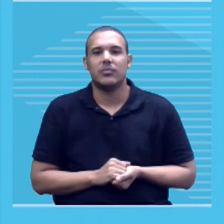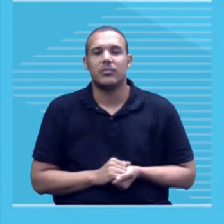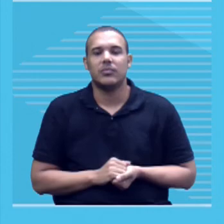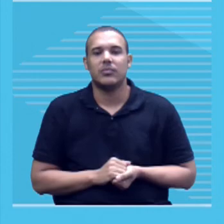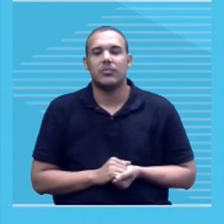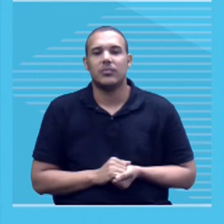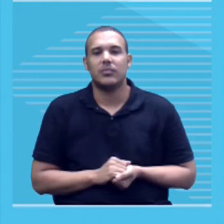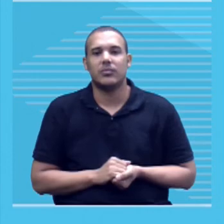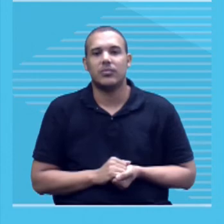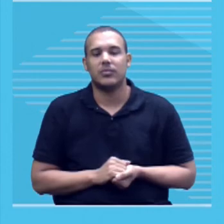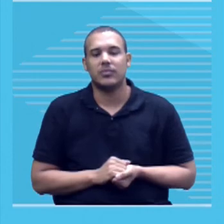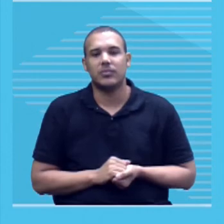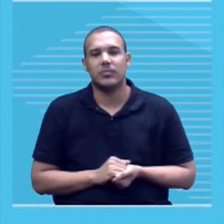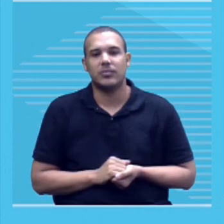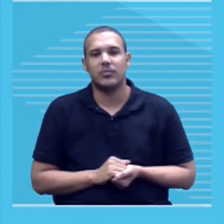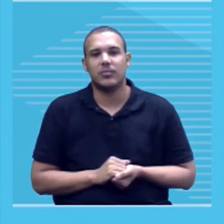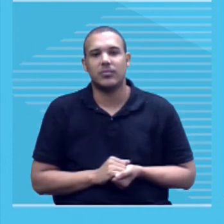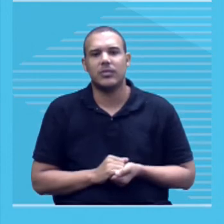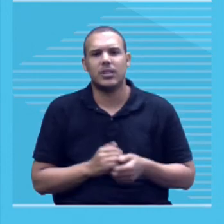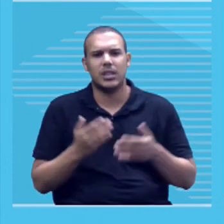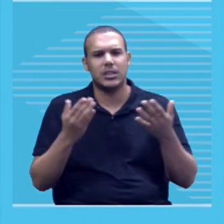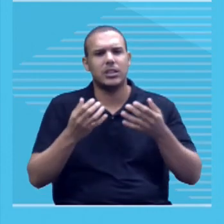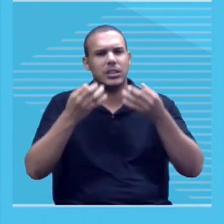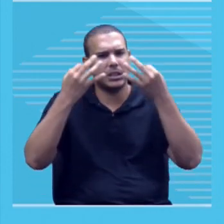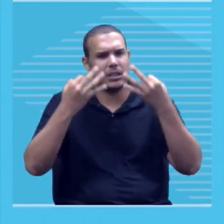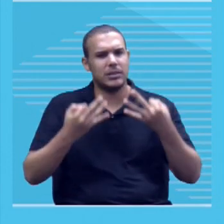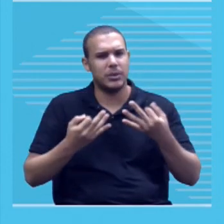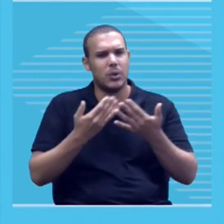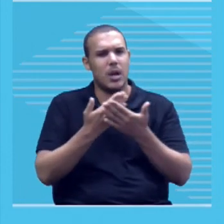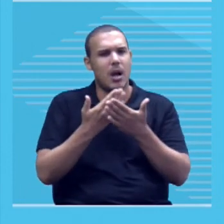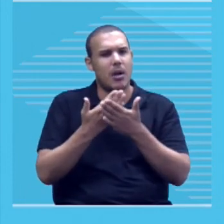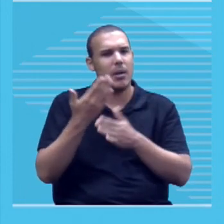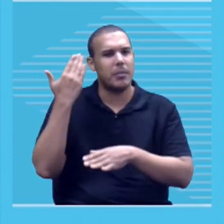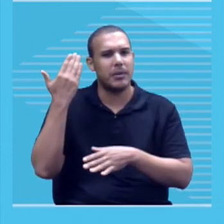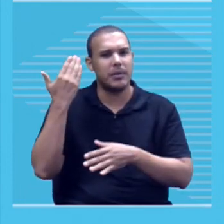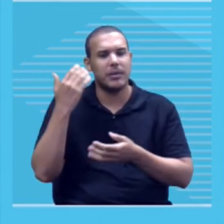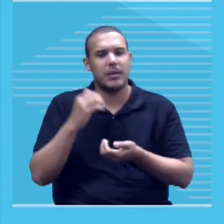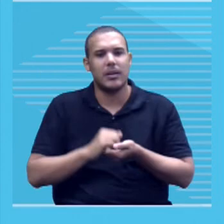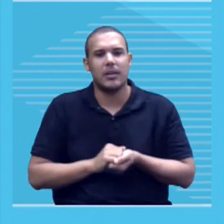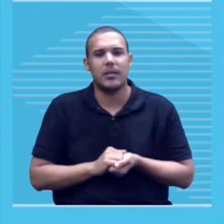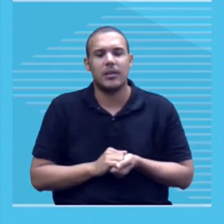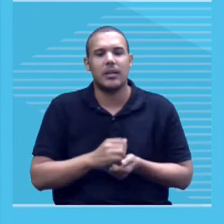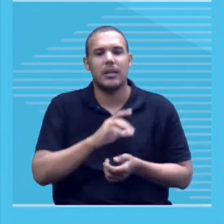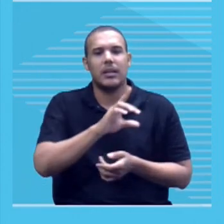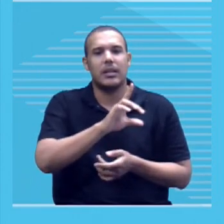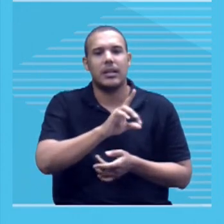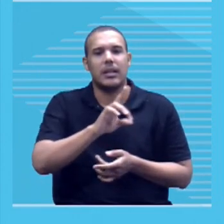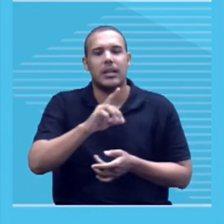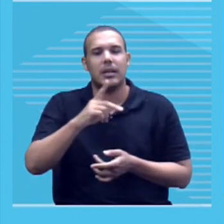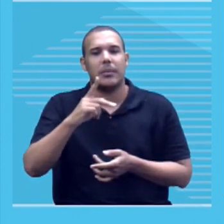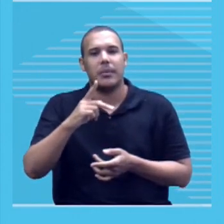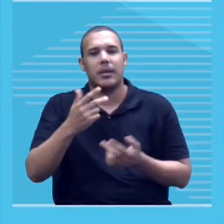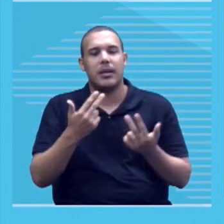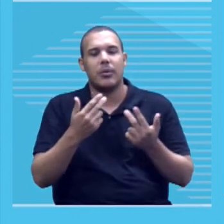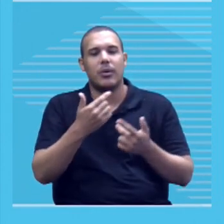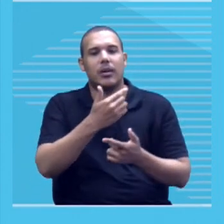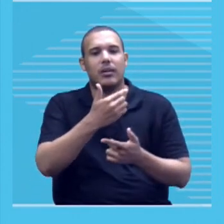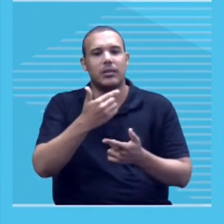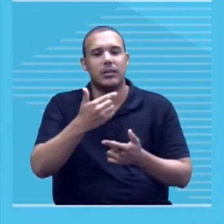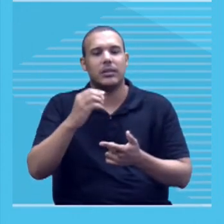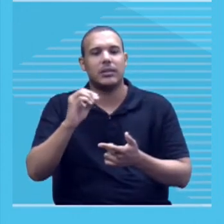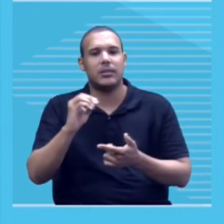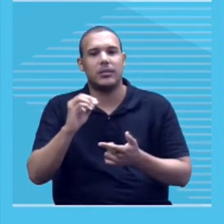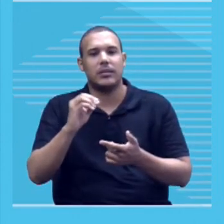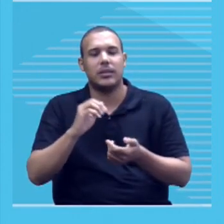estava falando sobre valor de corrente. A DDP vale 220. Ele quer saber o valor da